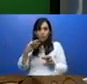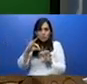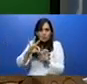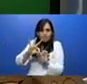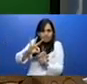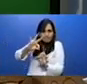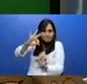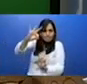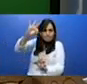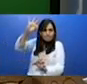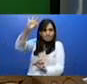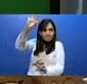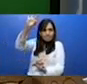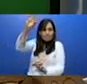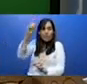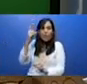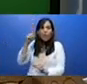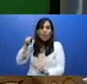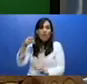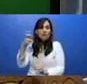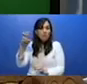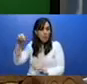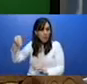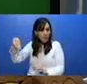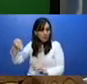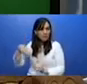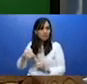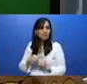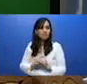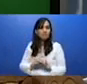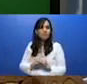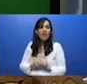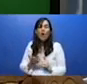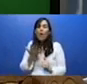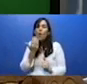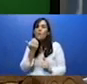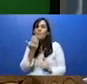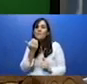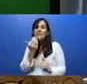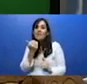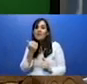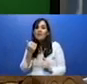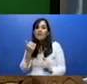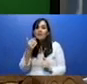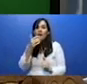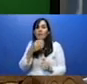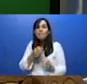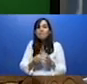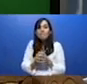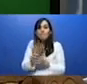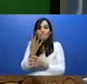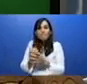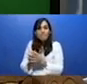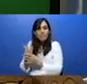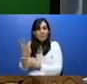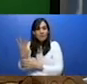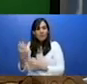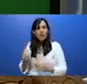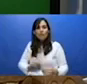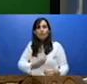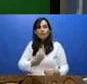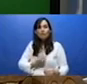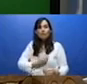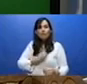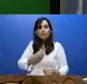1,4 toneladas, mais ou menos, se alimentava de plantas, viveu na América, tá? Na